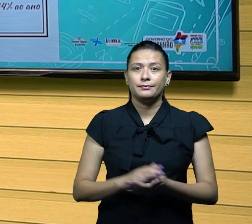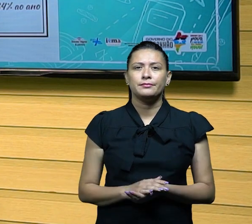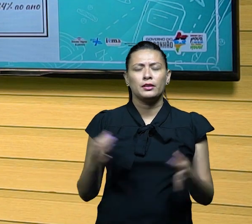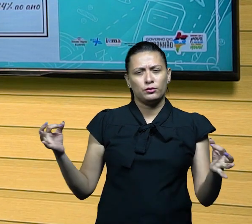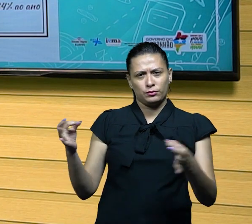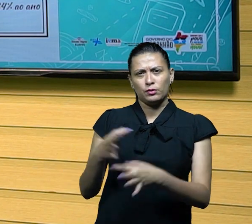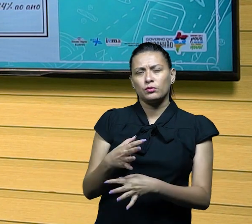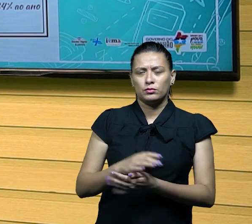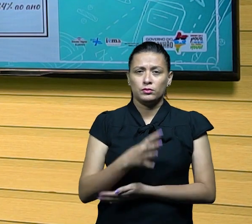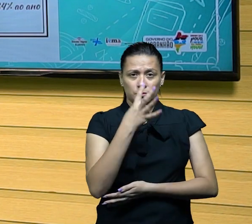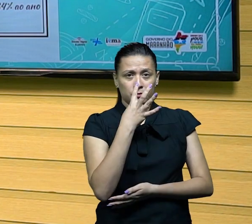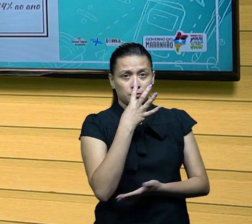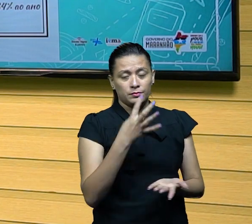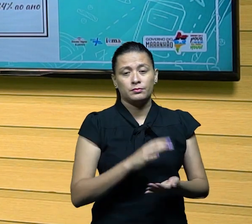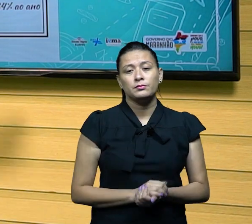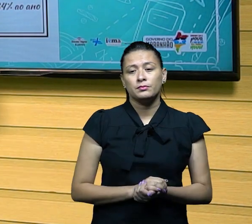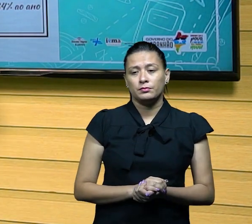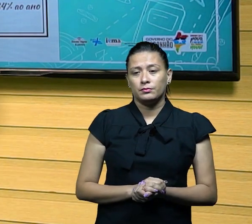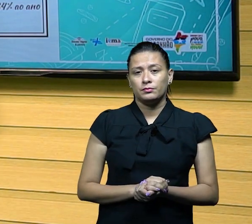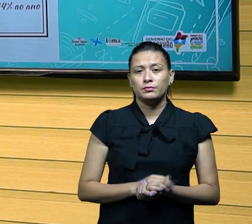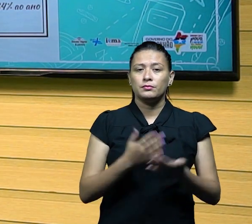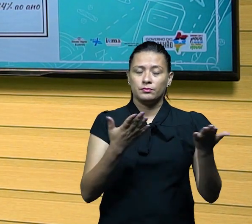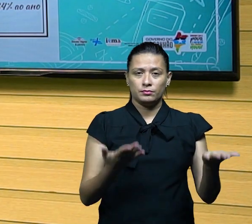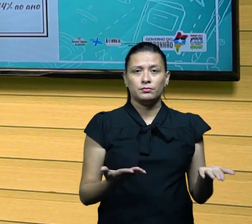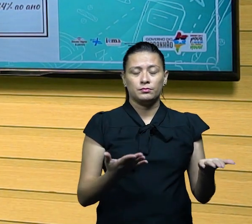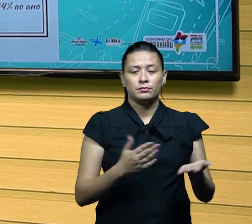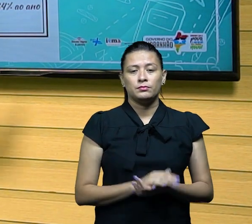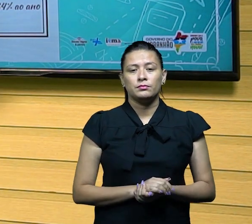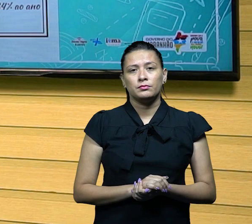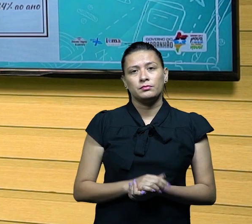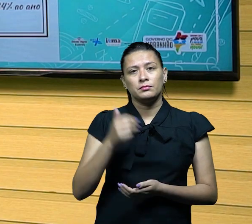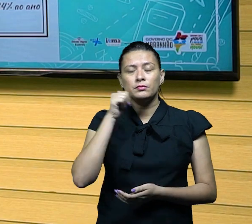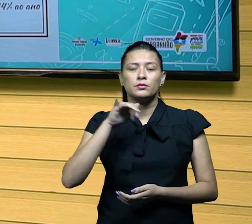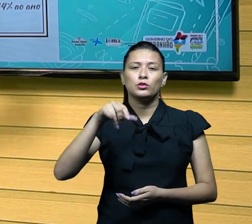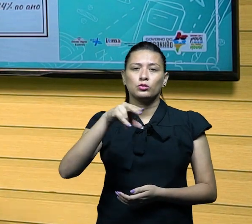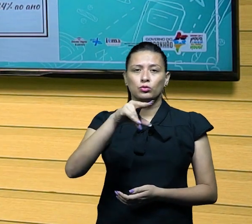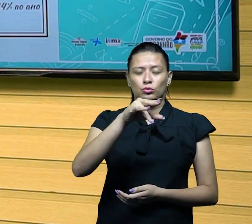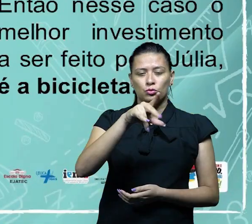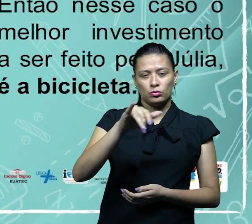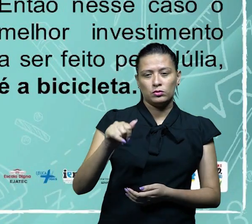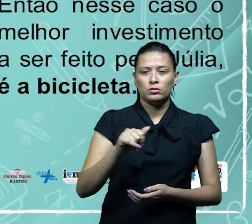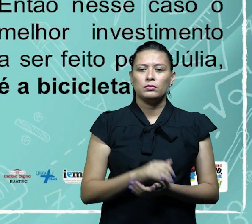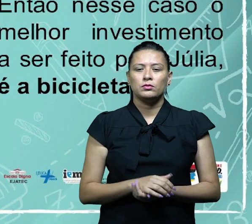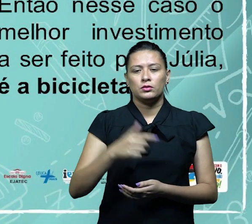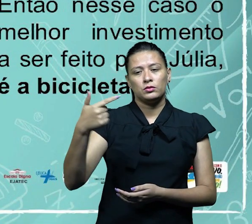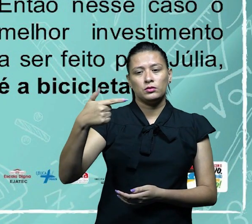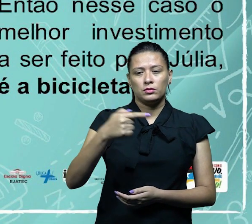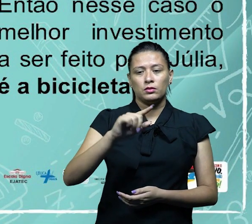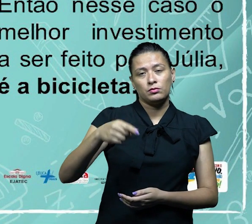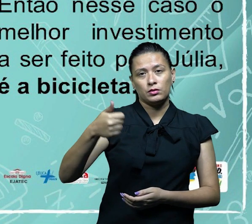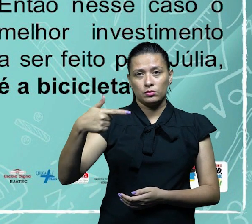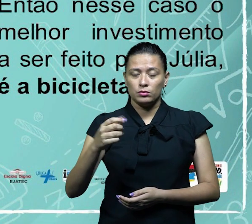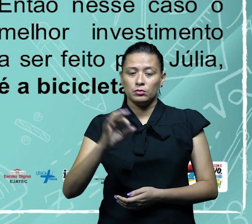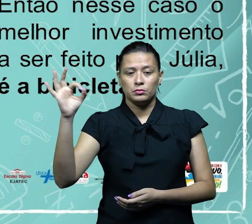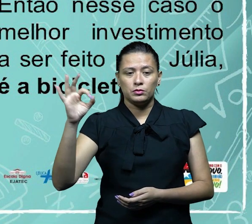modificado, de 17,12 ao ano. Então, se nós observarmos os valores que do payback do casamento é